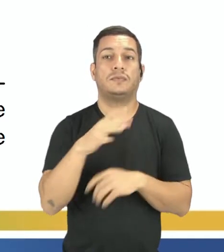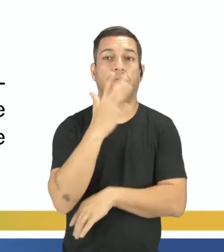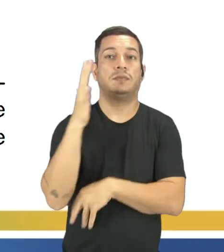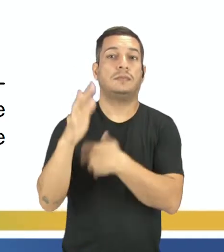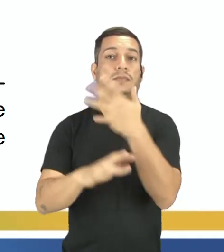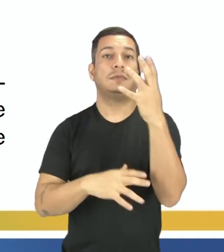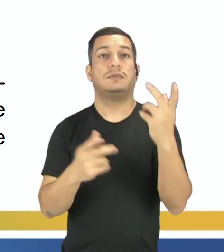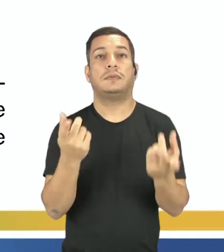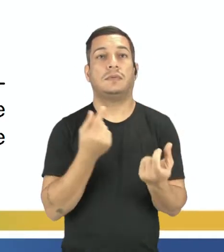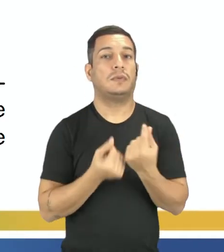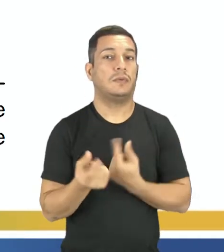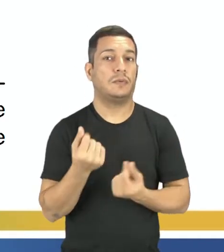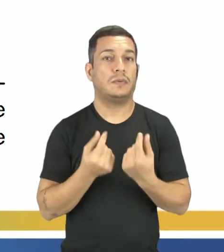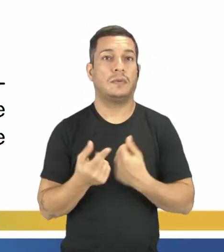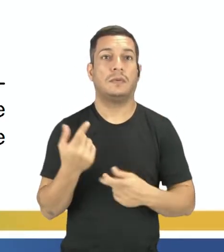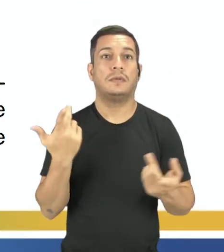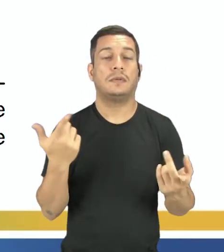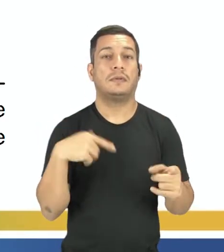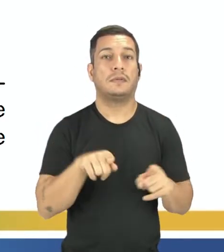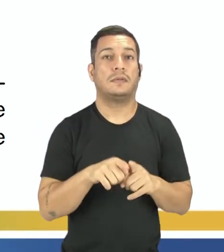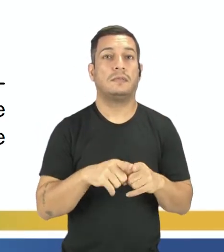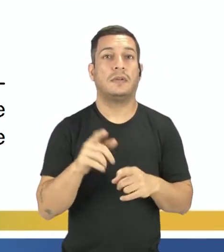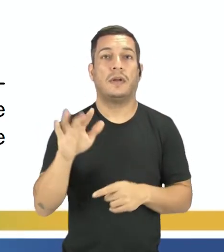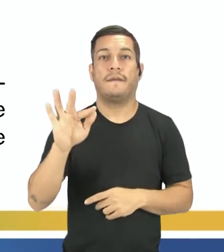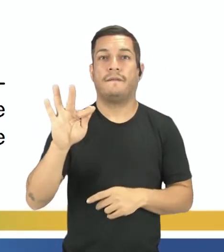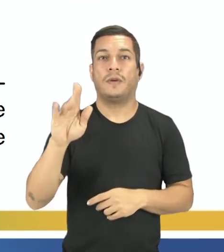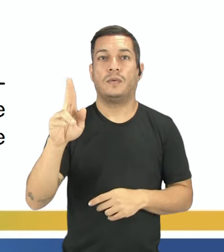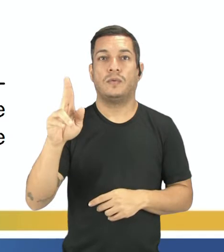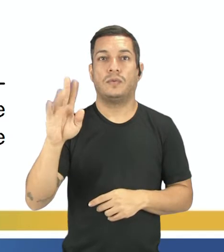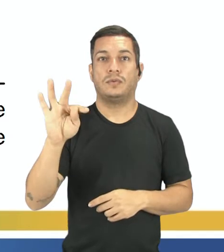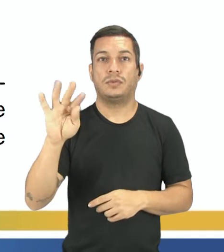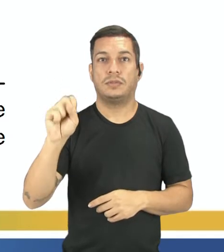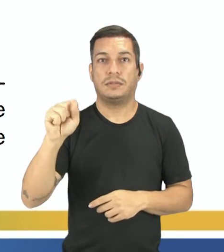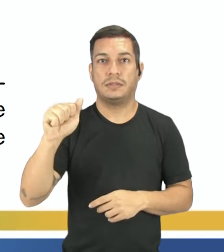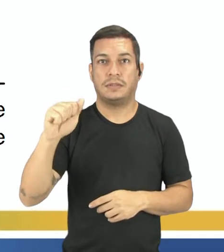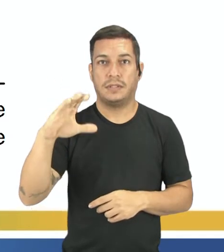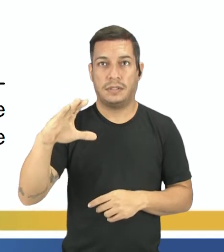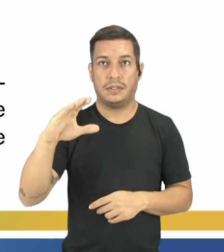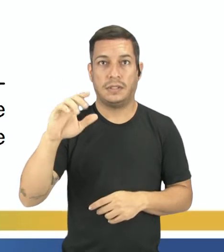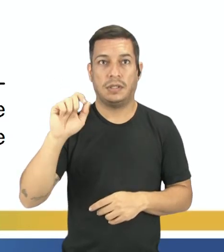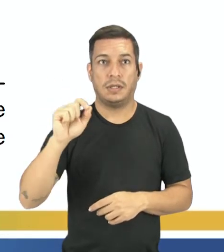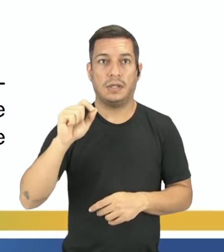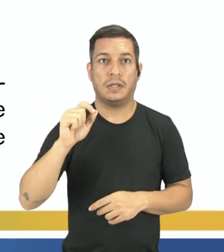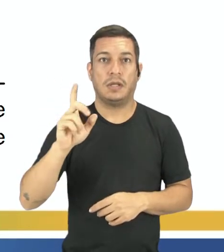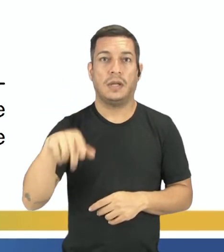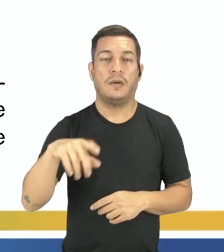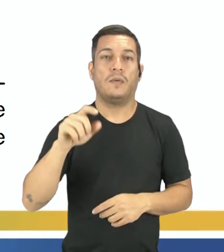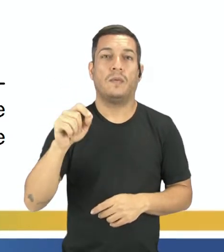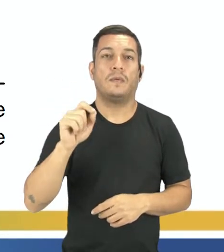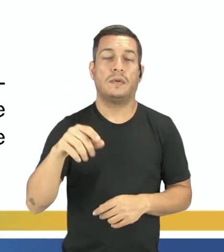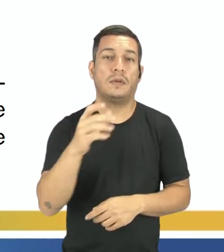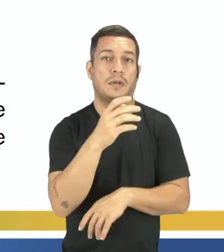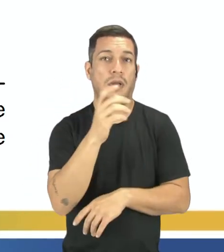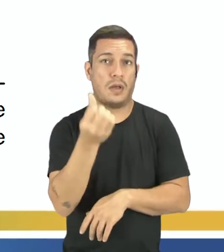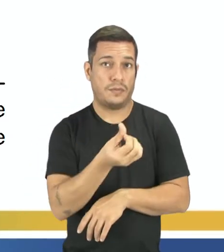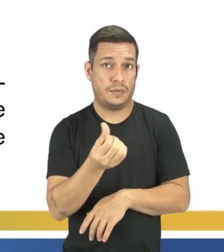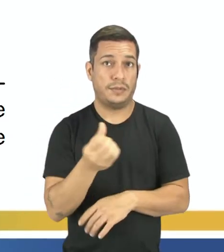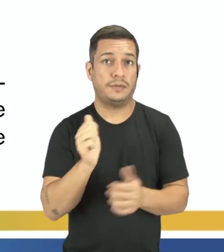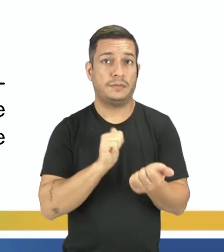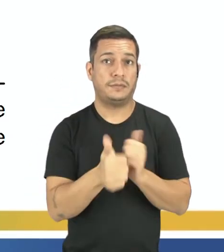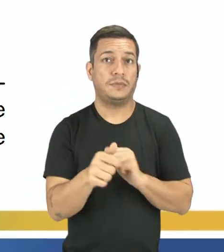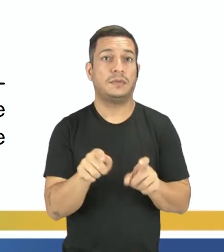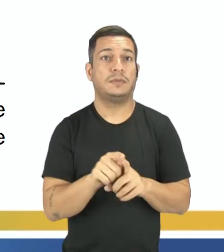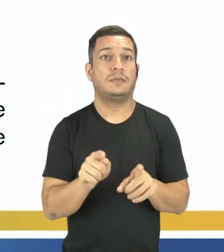econômicos. Nesse contexto, citamos o futsal, futebol de saco. Essa modalidade é o sexto esporte e